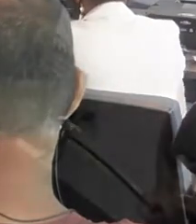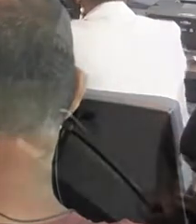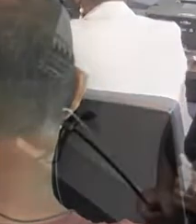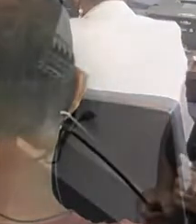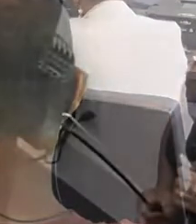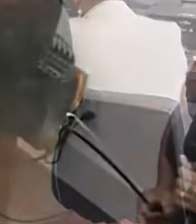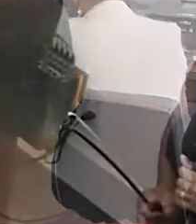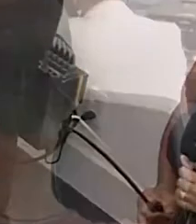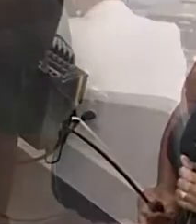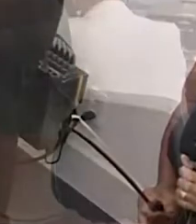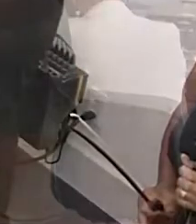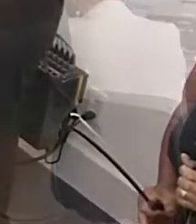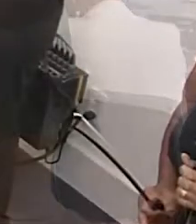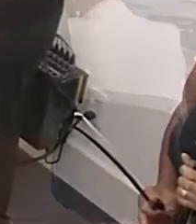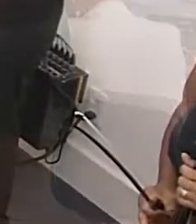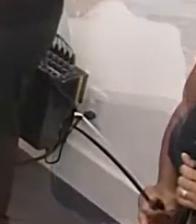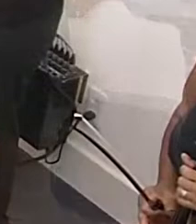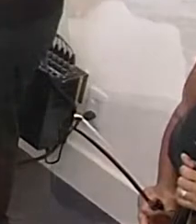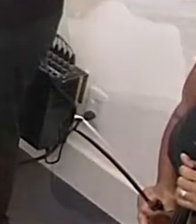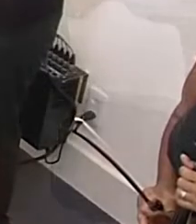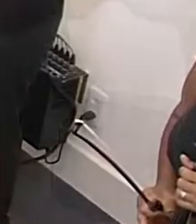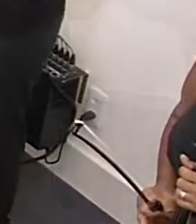E aí